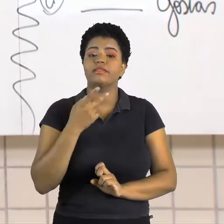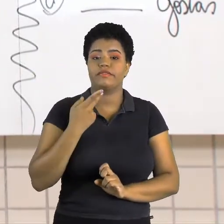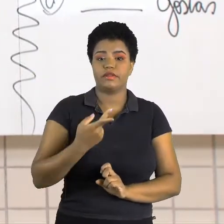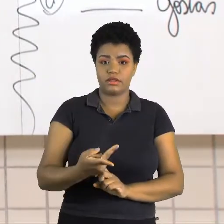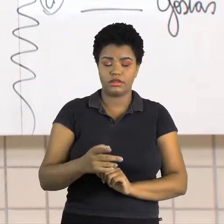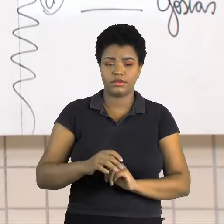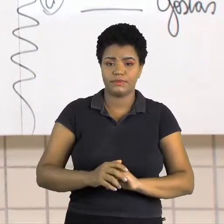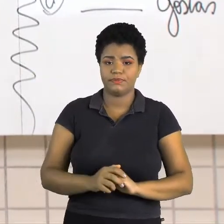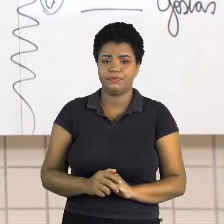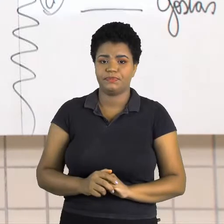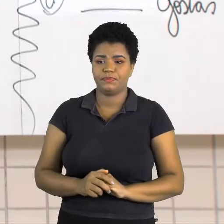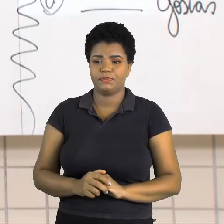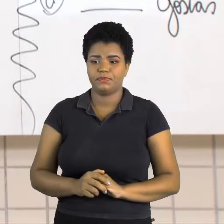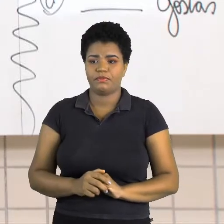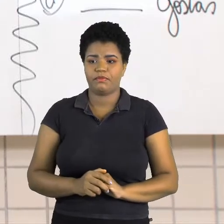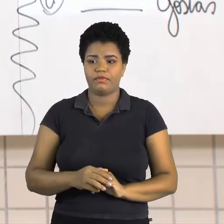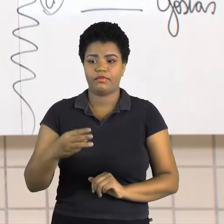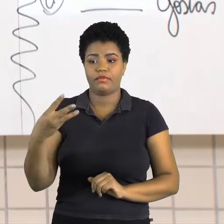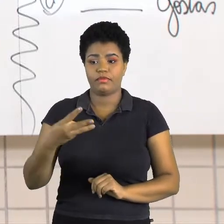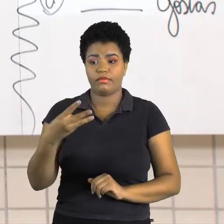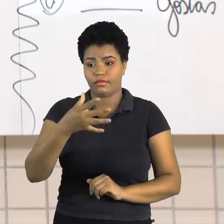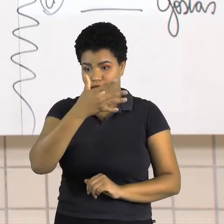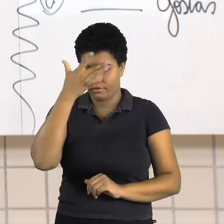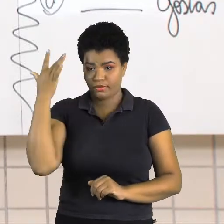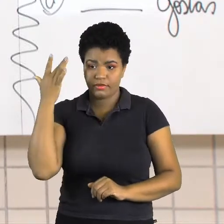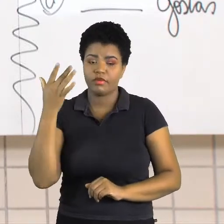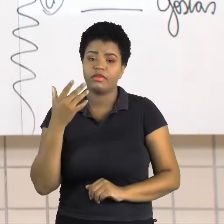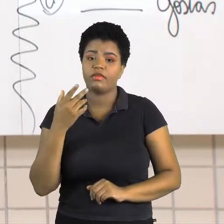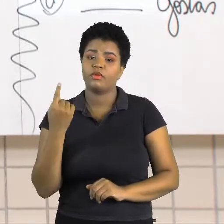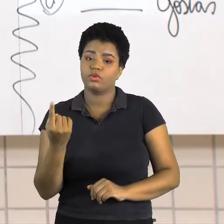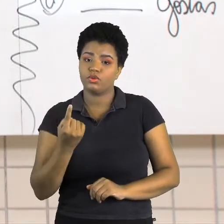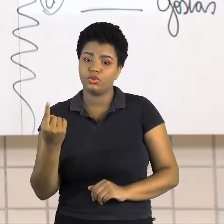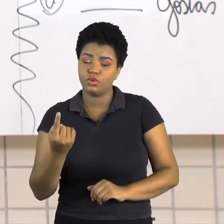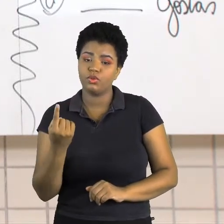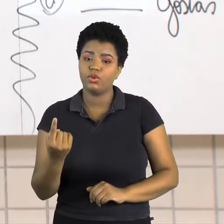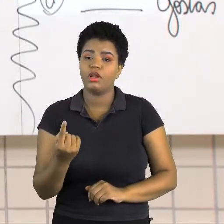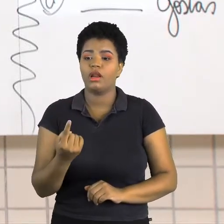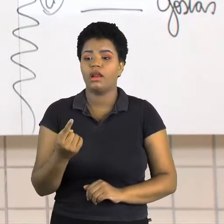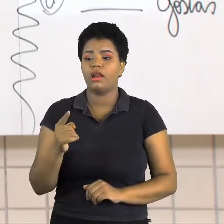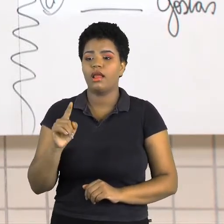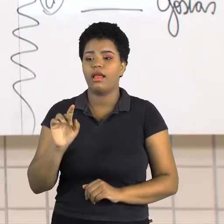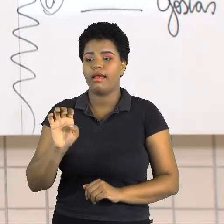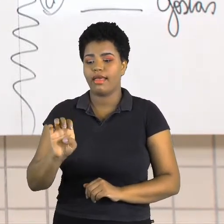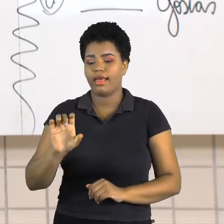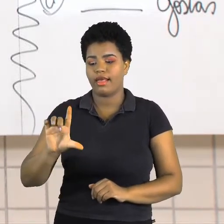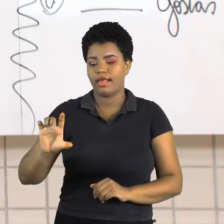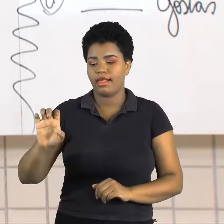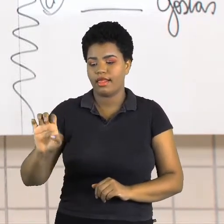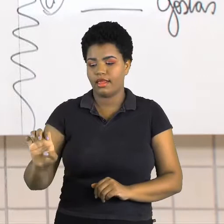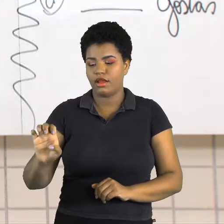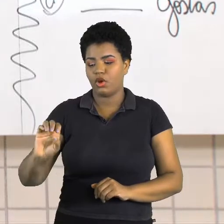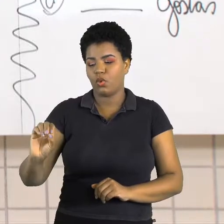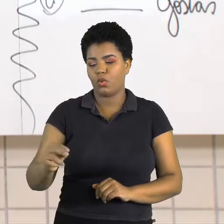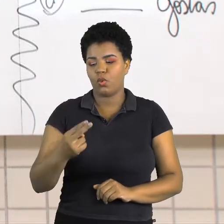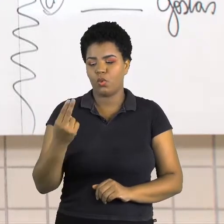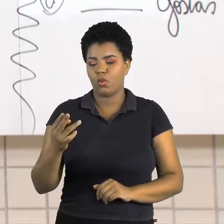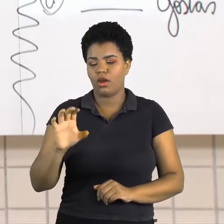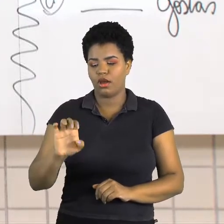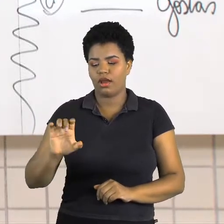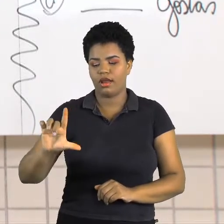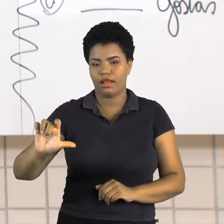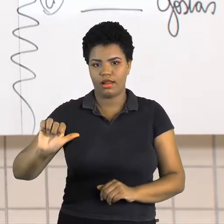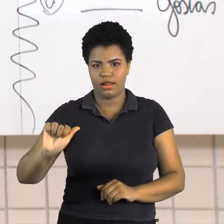fala? Terceira pessoa do singular, de quem se fala, pode ser ele ou ela. Então, vamos lá.